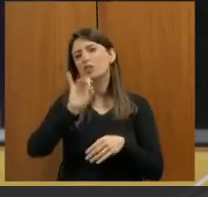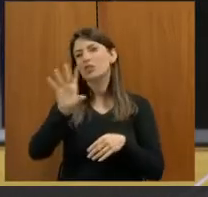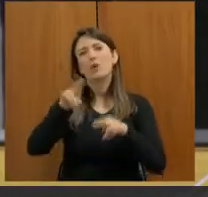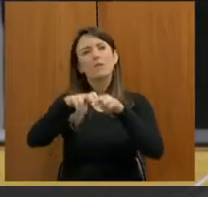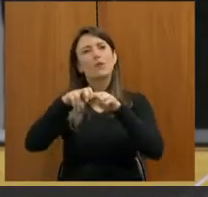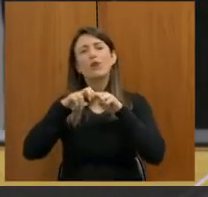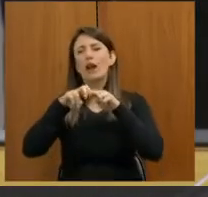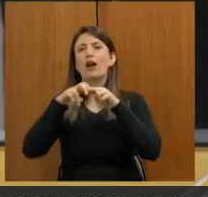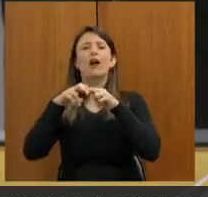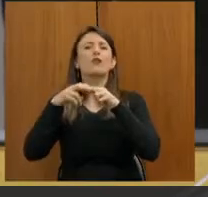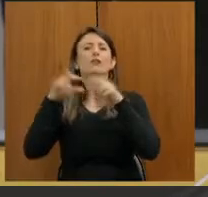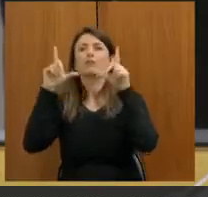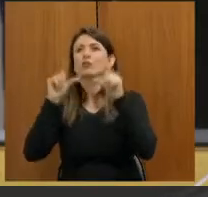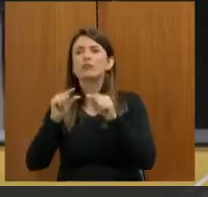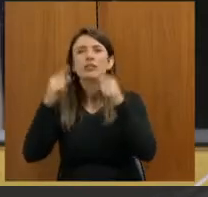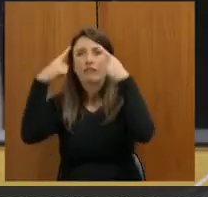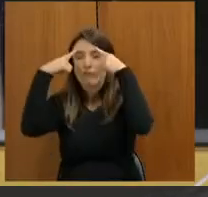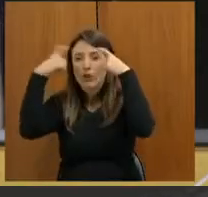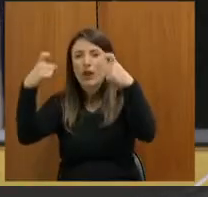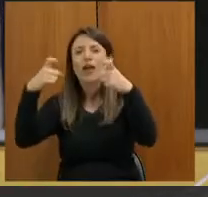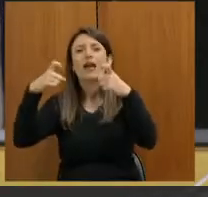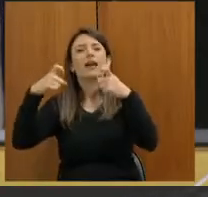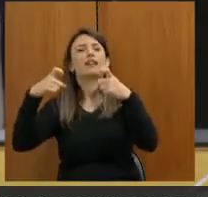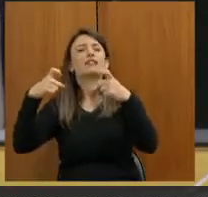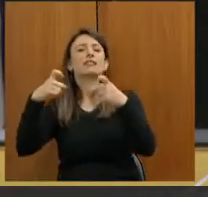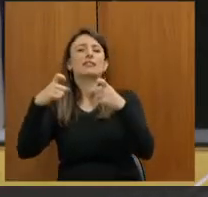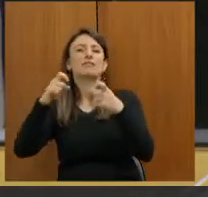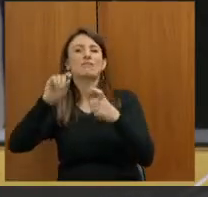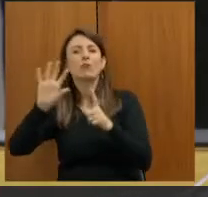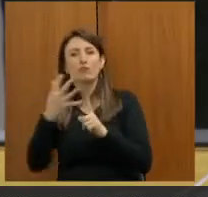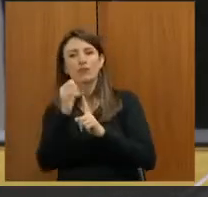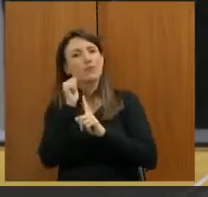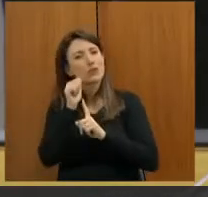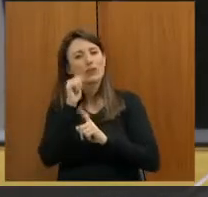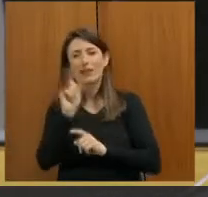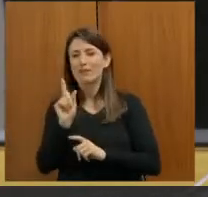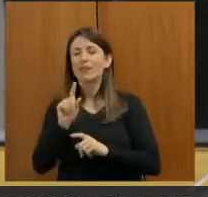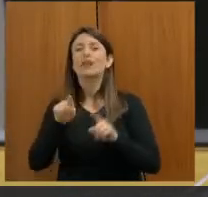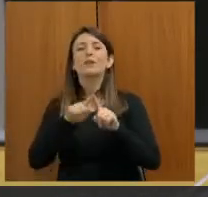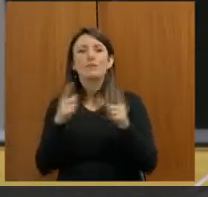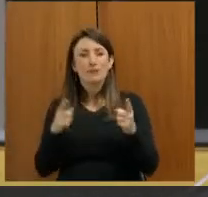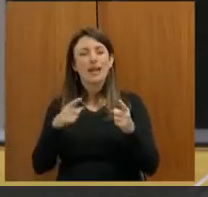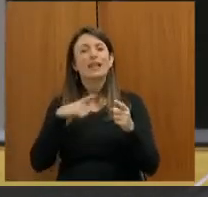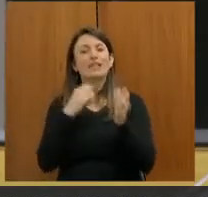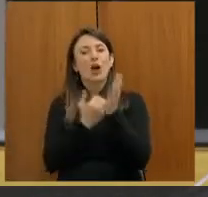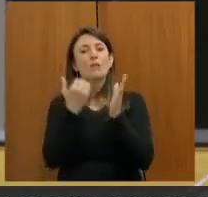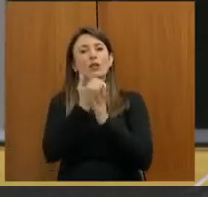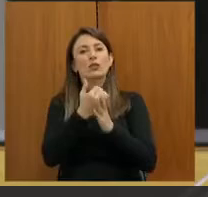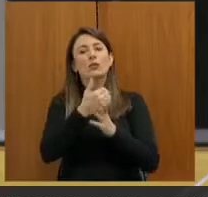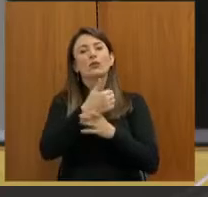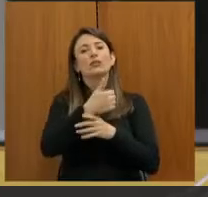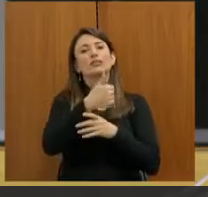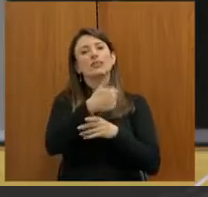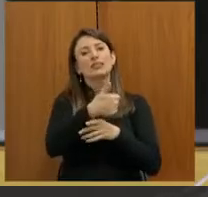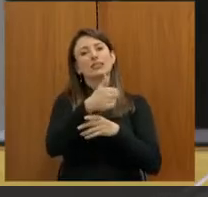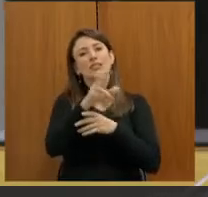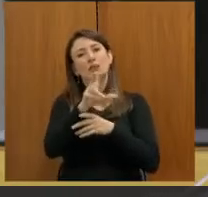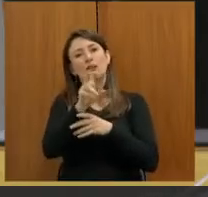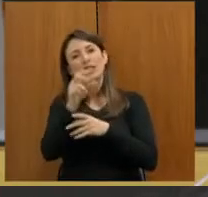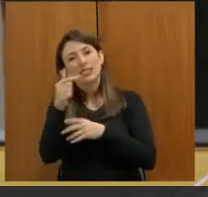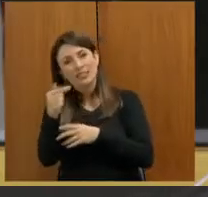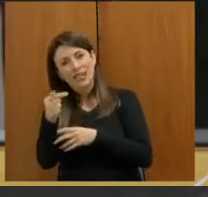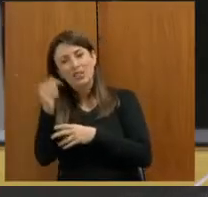né mas nós tivemos um crescimento de 157 por cento de apresentação de